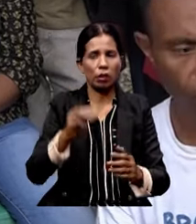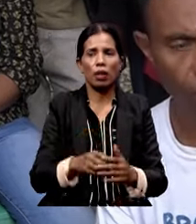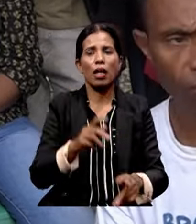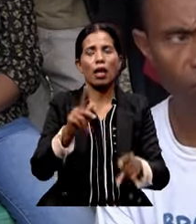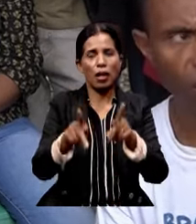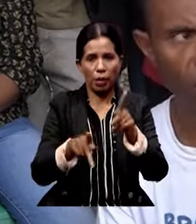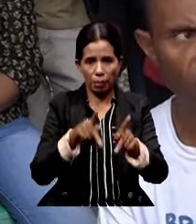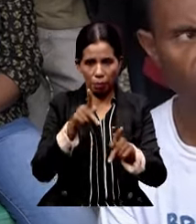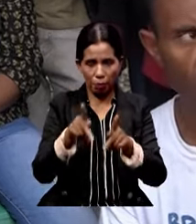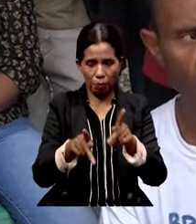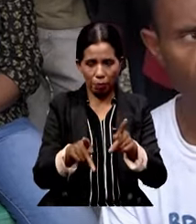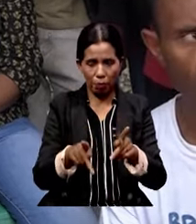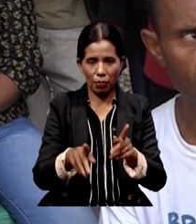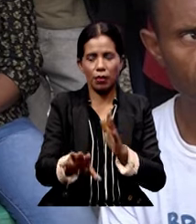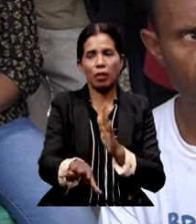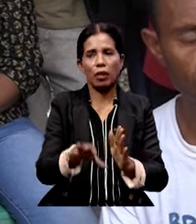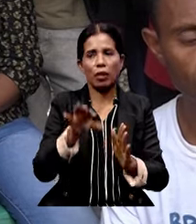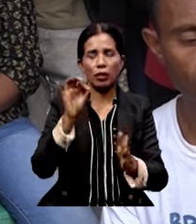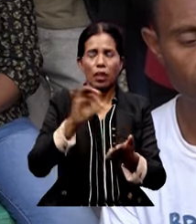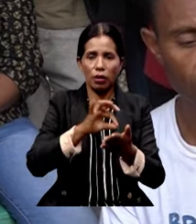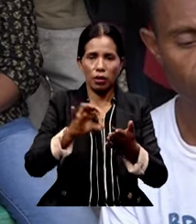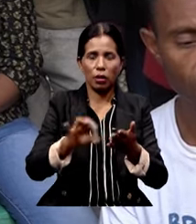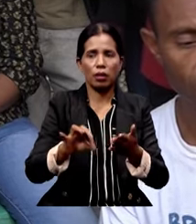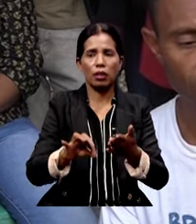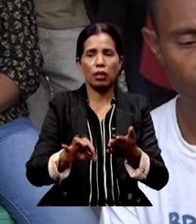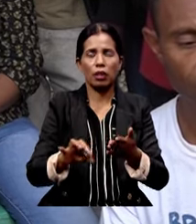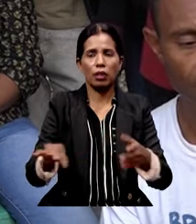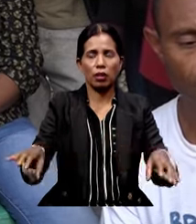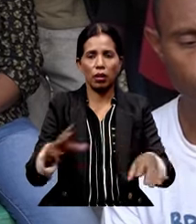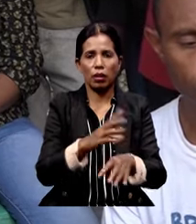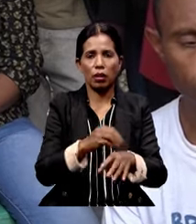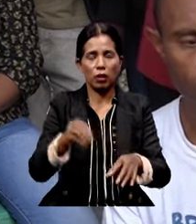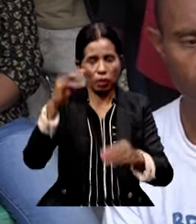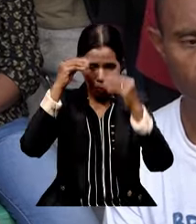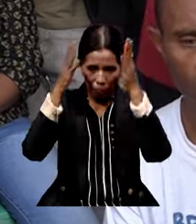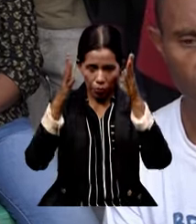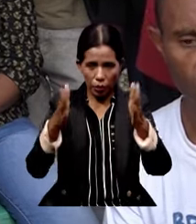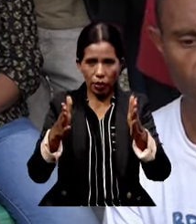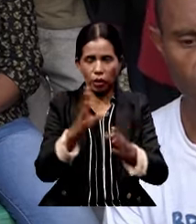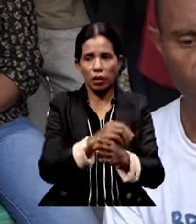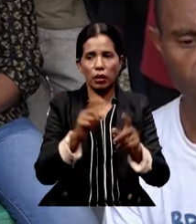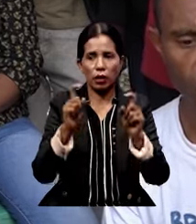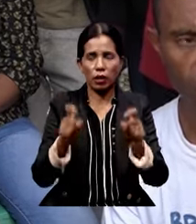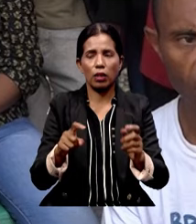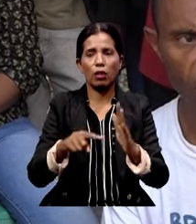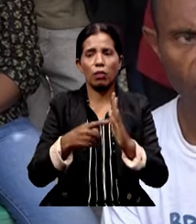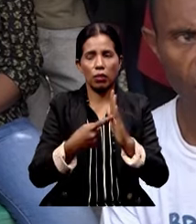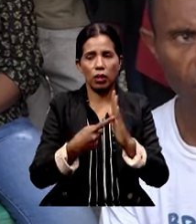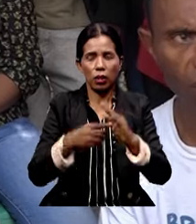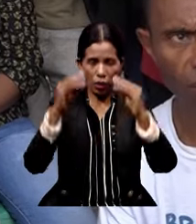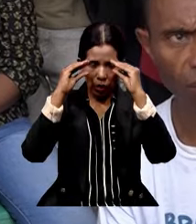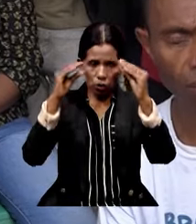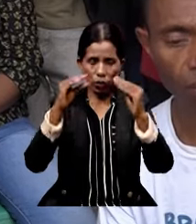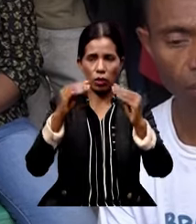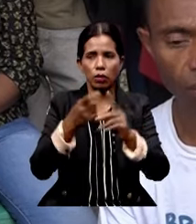nebe maka atuhetan asina contrato sai professor contratado ne tenki hahu anorin